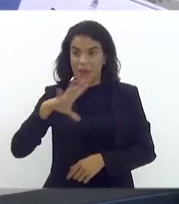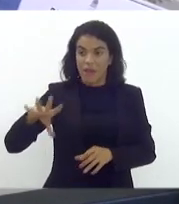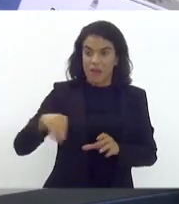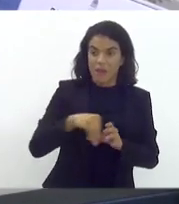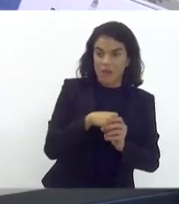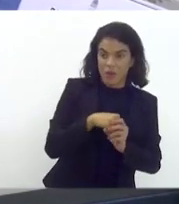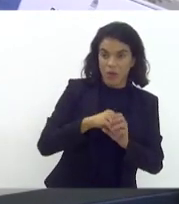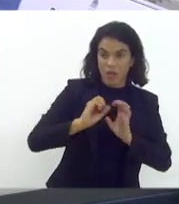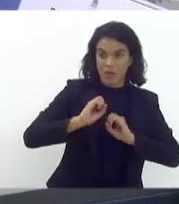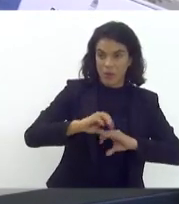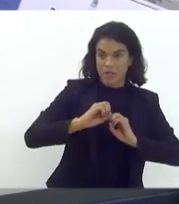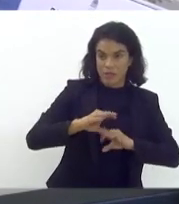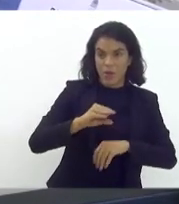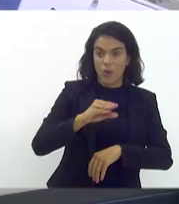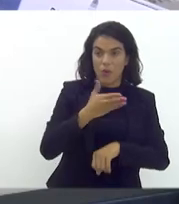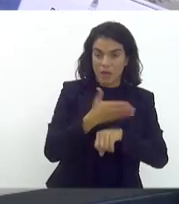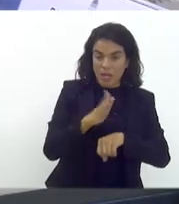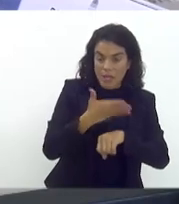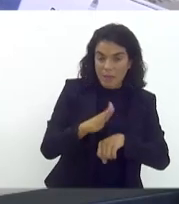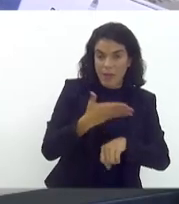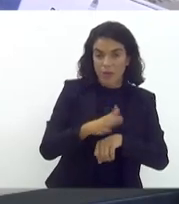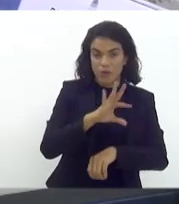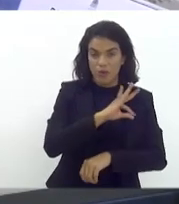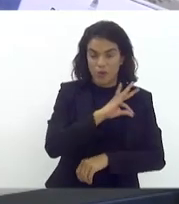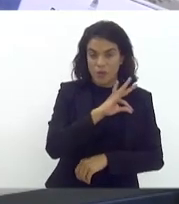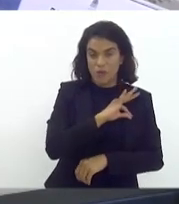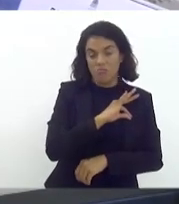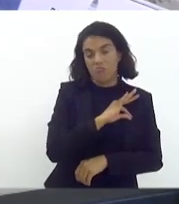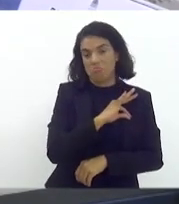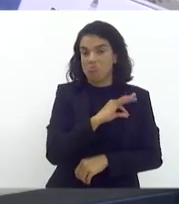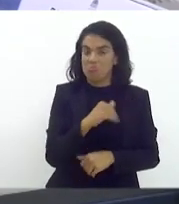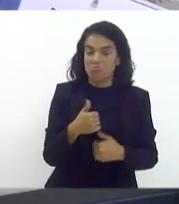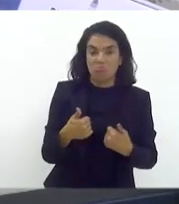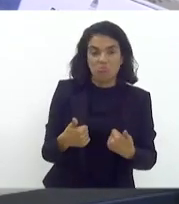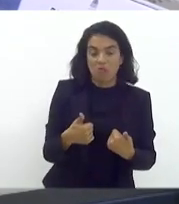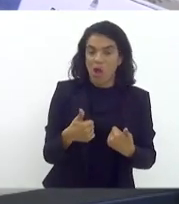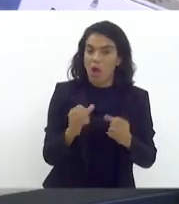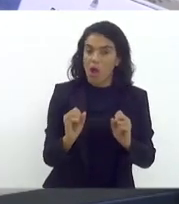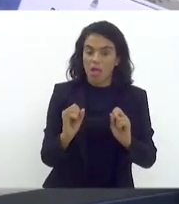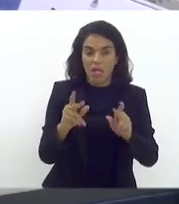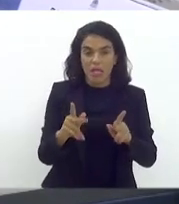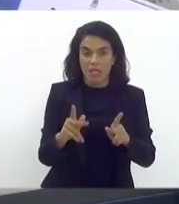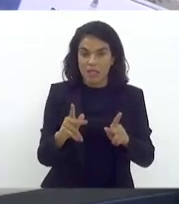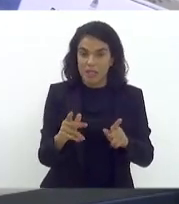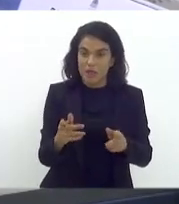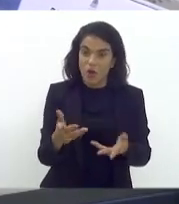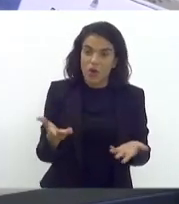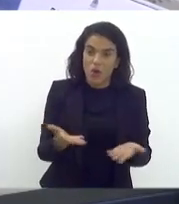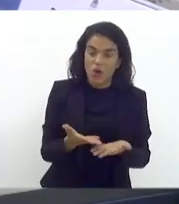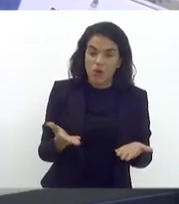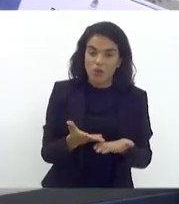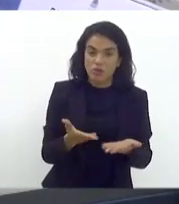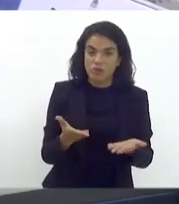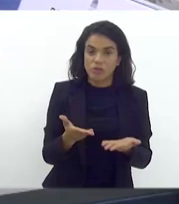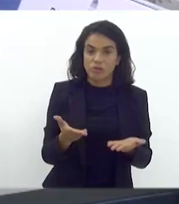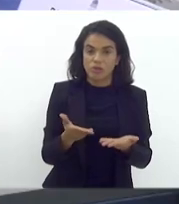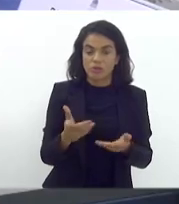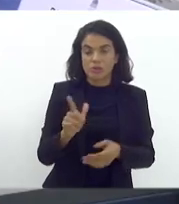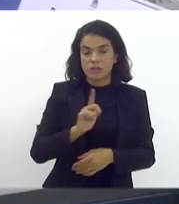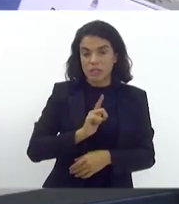Educação do policial treinamento do policial e somos básicos hoje eu tenho